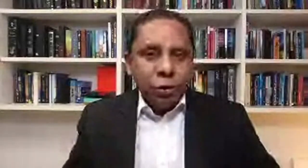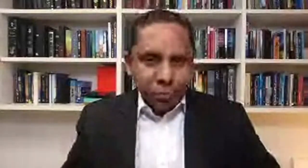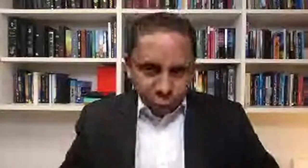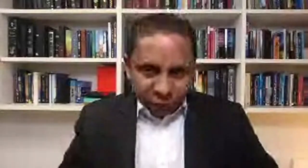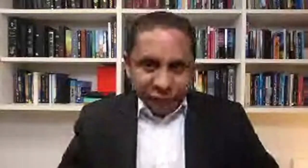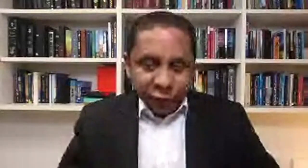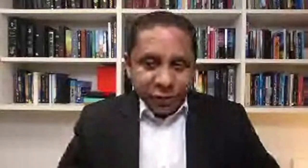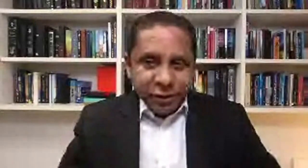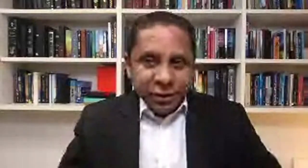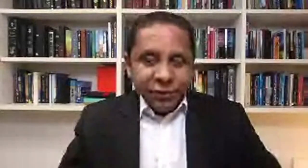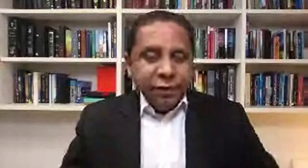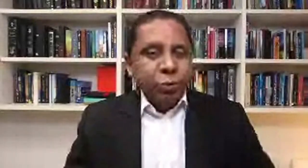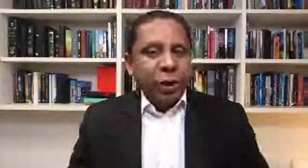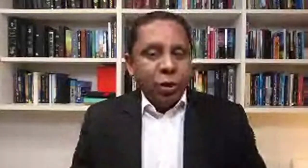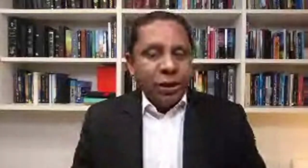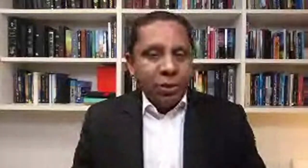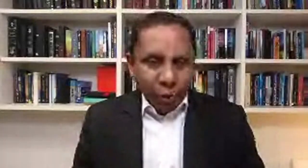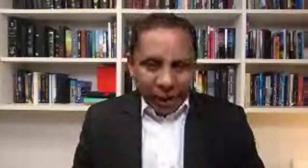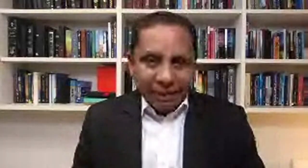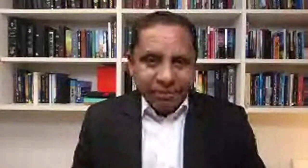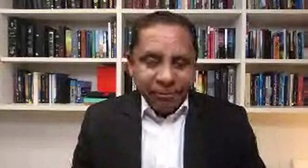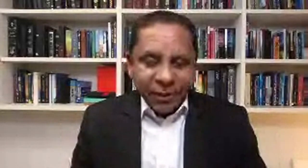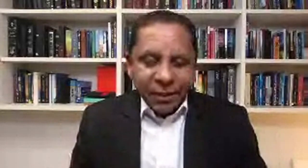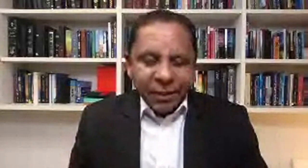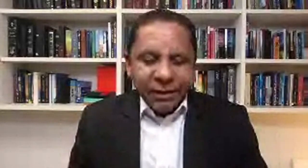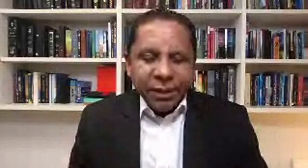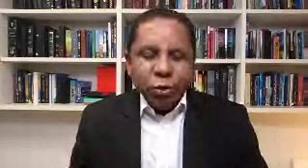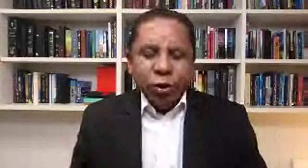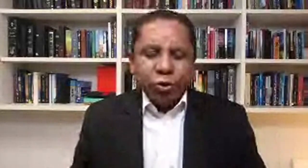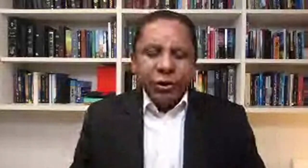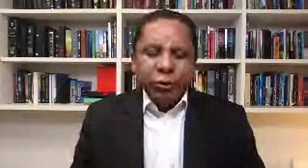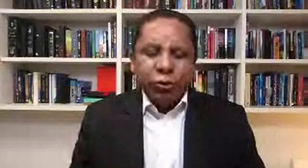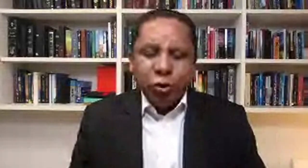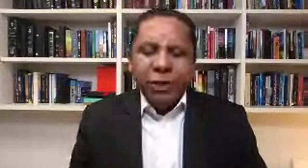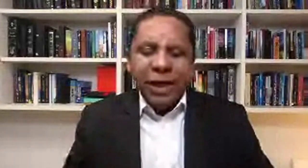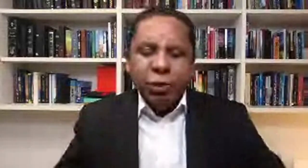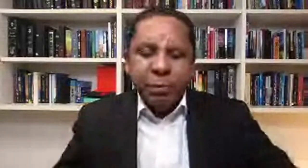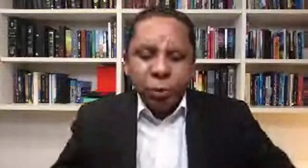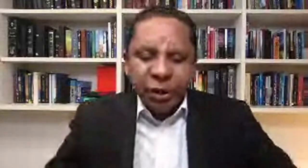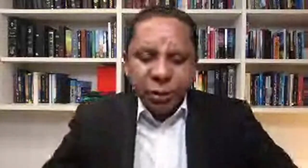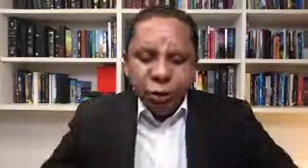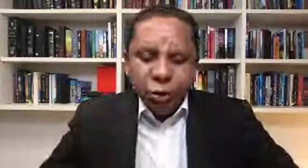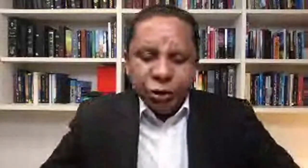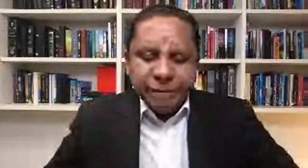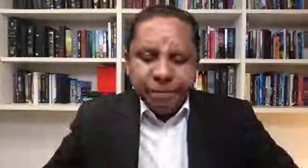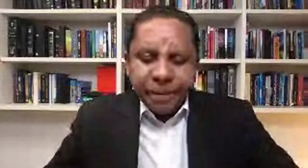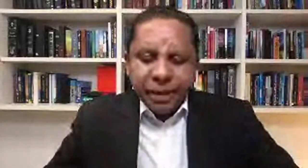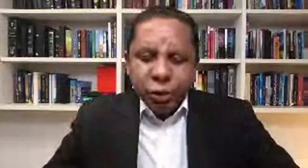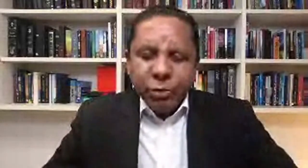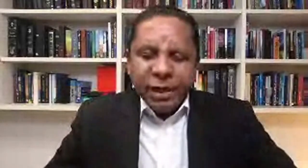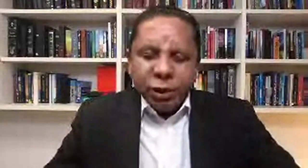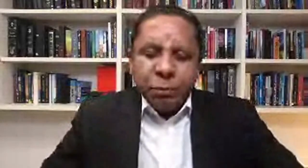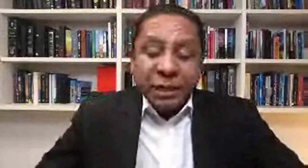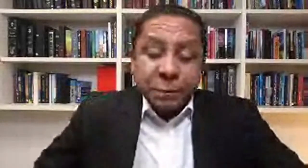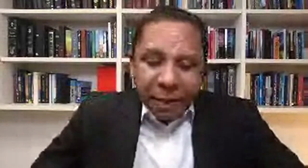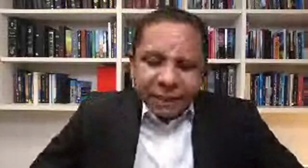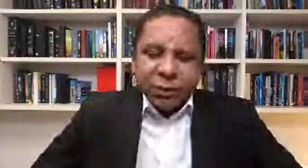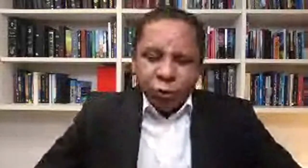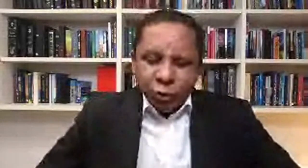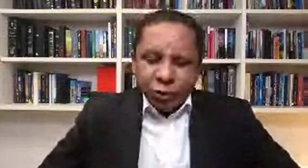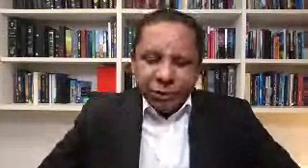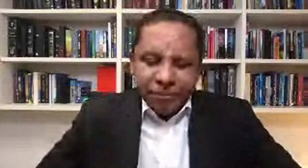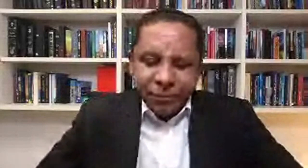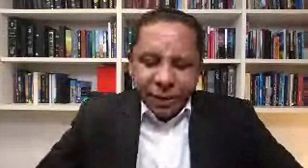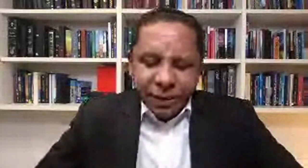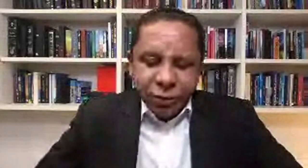rápido possível. Vamos agora orar. Senhor nosso Deus, obrigado pelo tema de hoje. Obrigado pelas